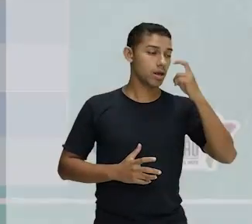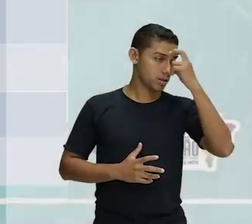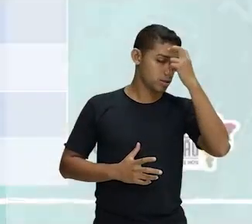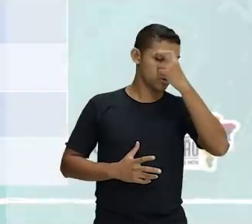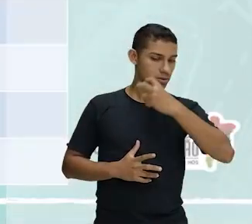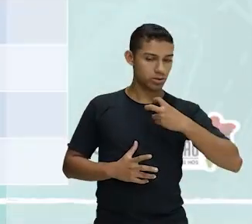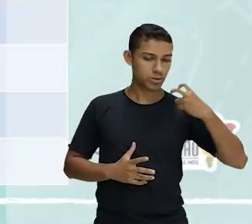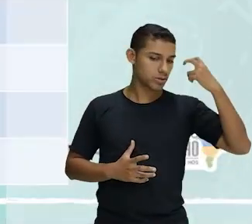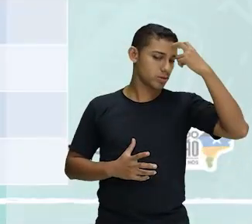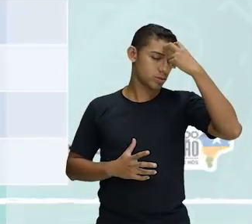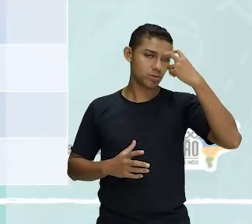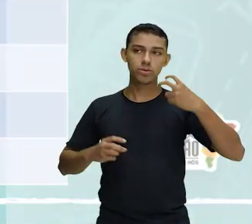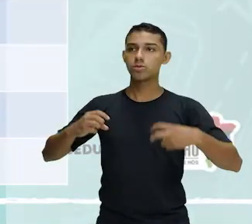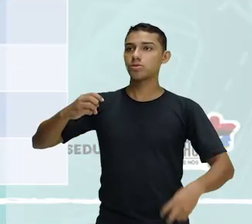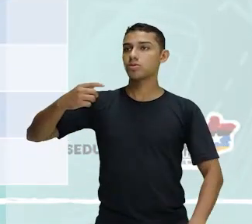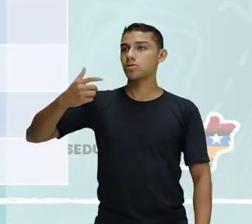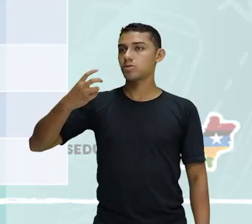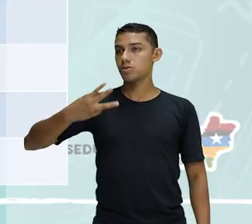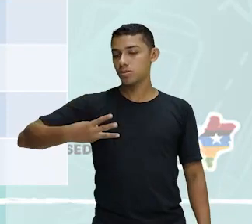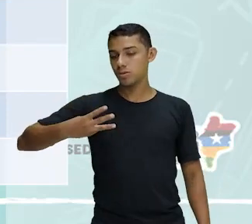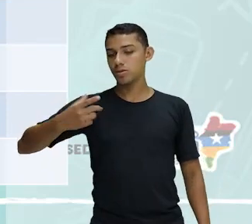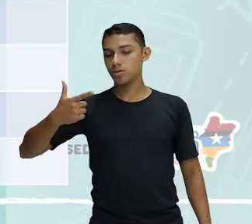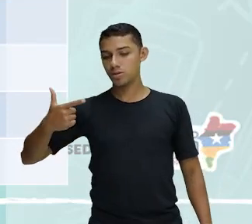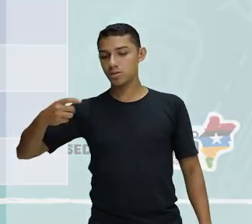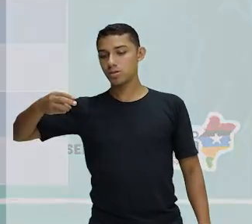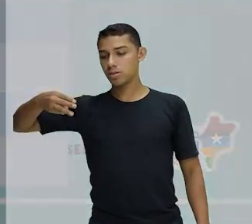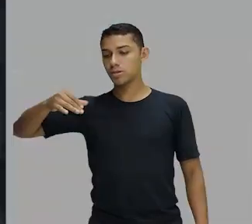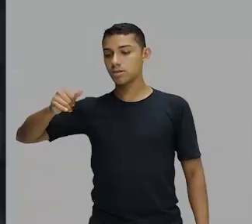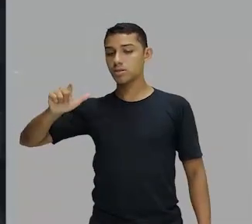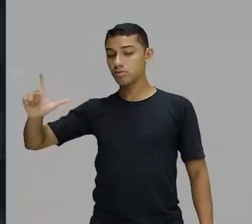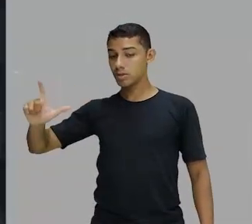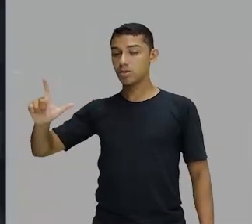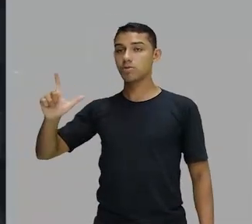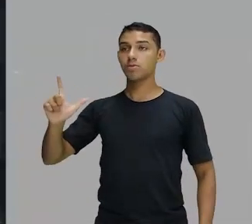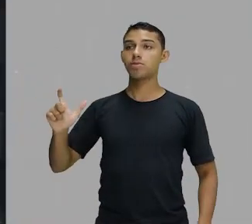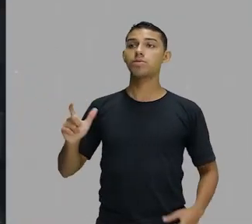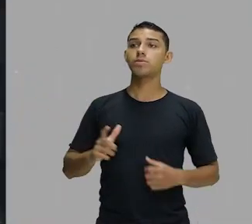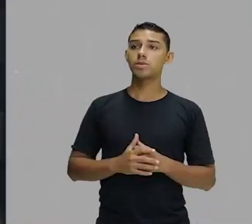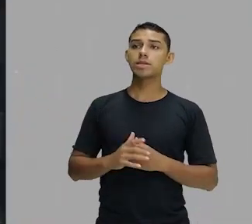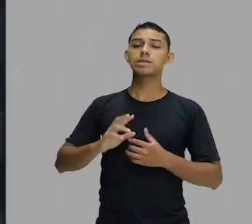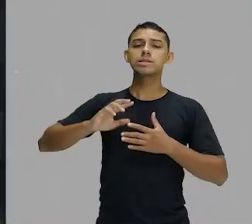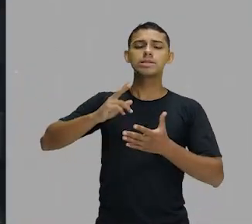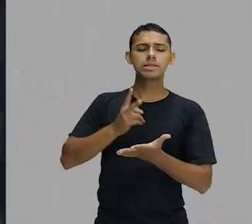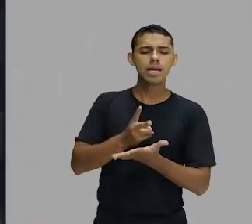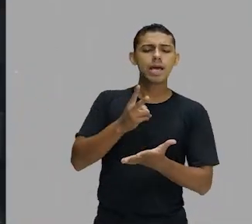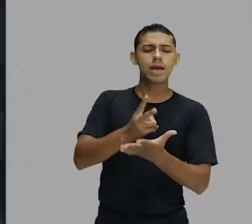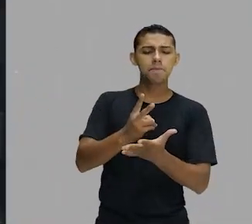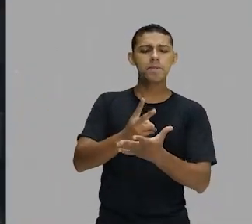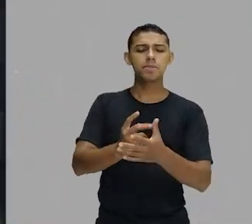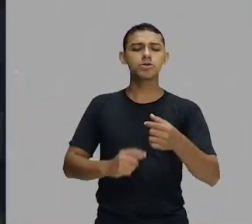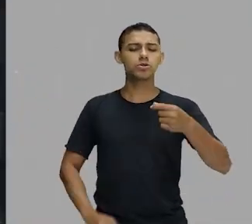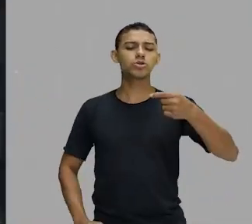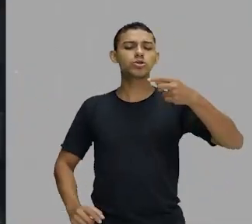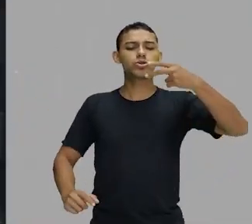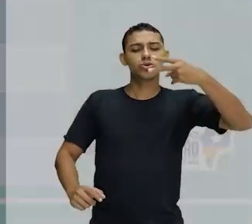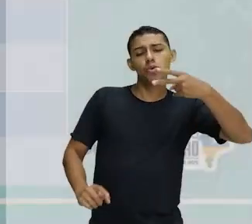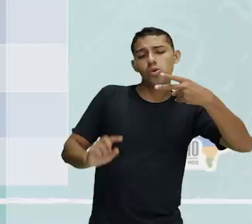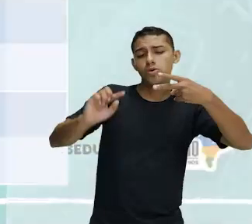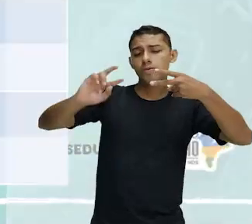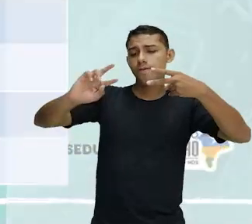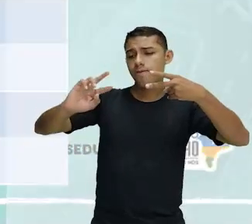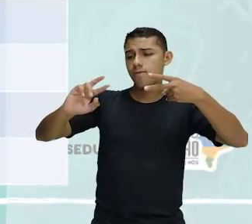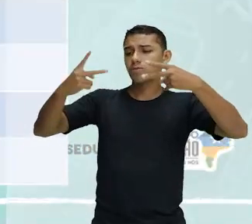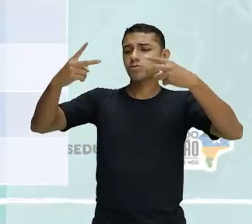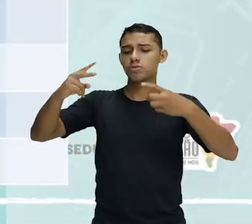5 horas, eu voltei então agora 30.000 bactérias. Eu estou sempre calculando o dobro, tá?